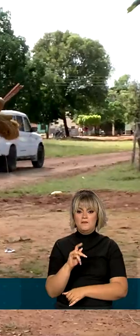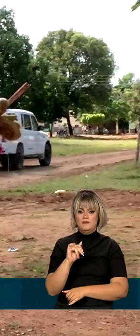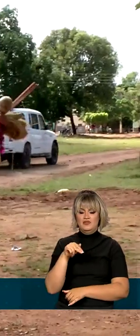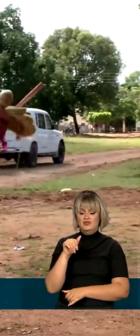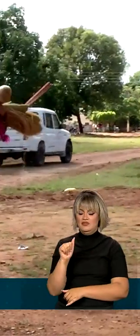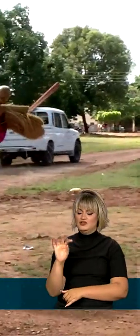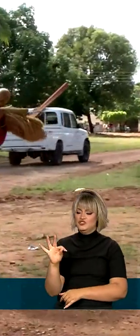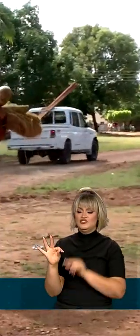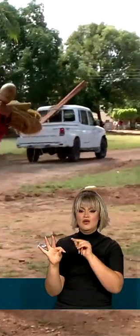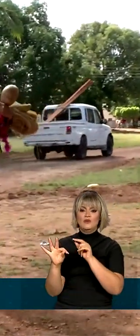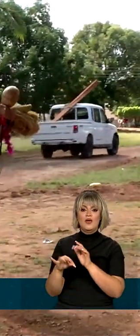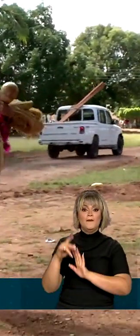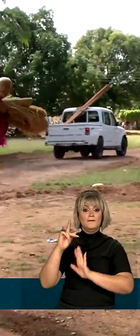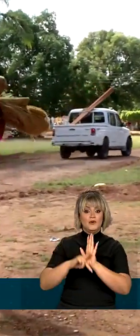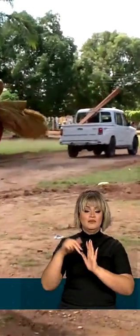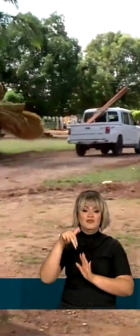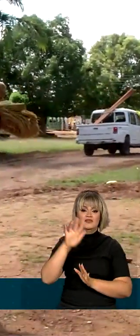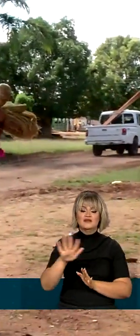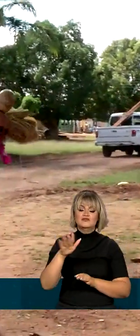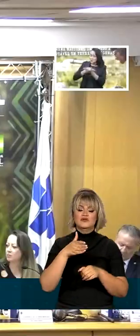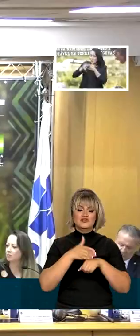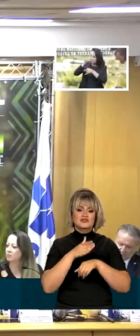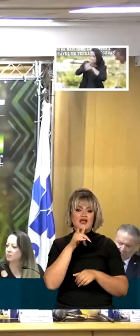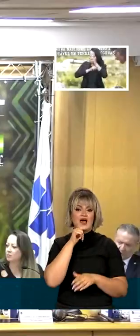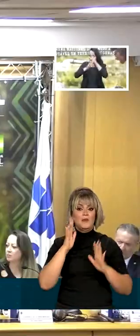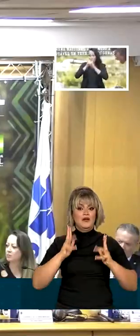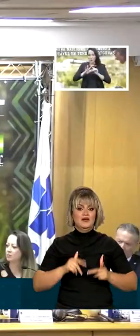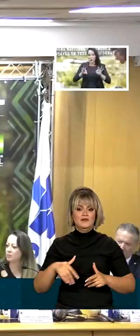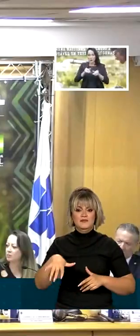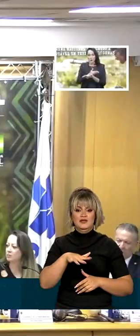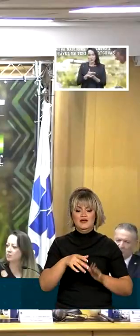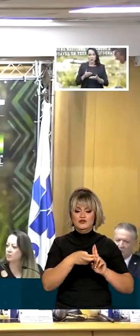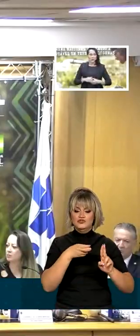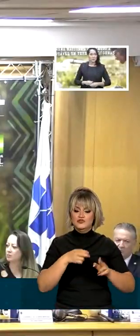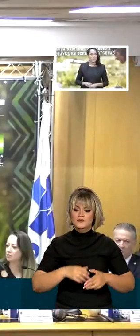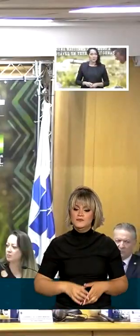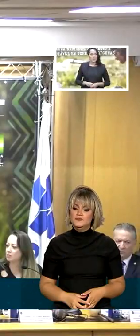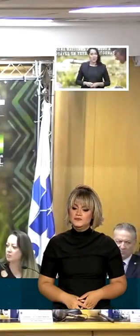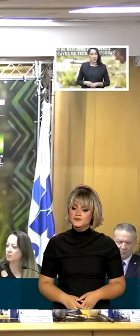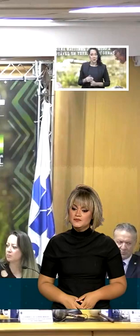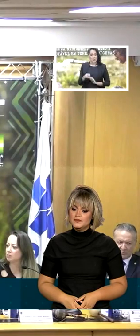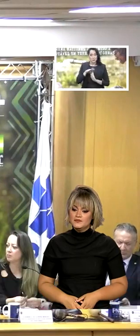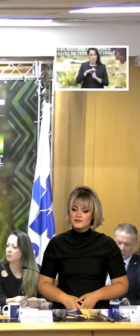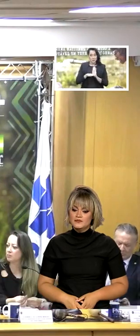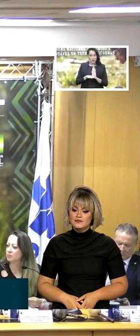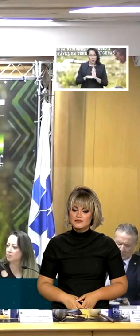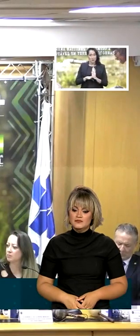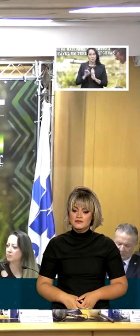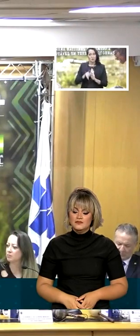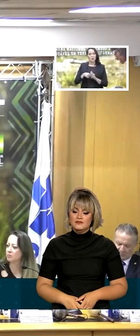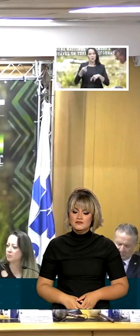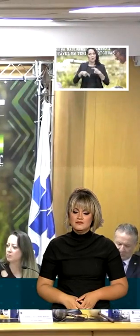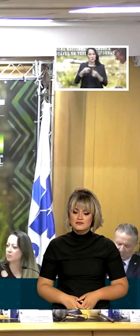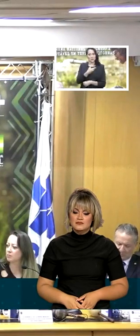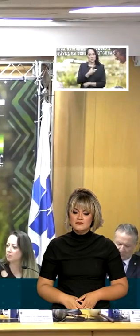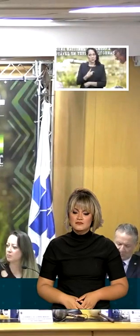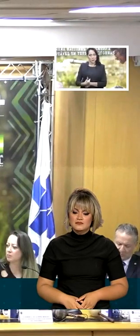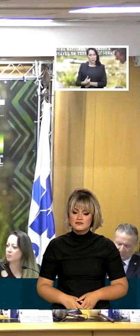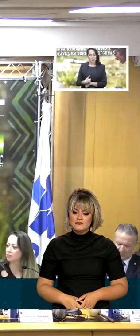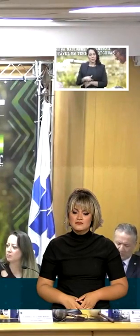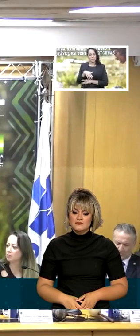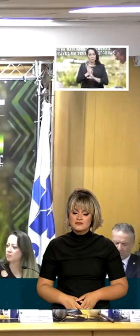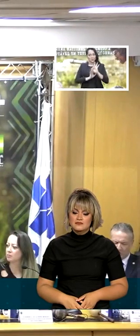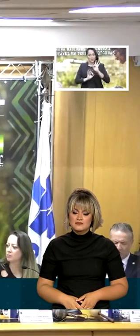programa nacional de acesso à água potável em terras indígenas Esse programa é uma política pública que foi